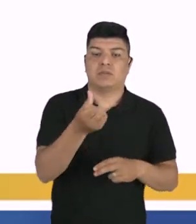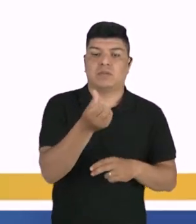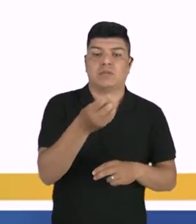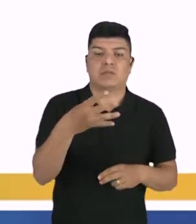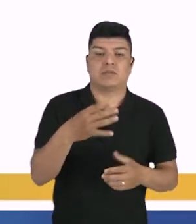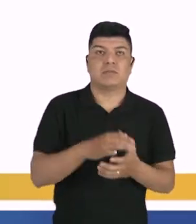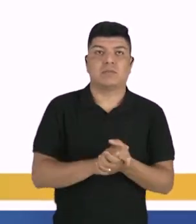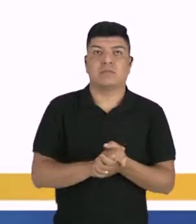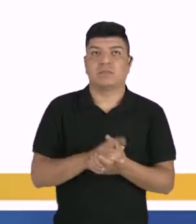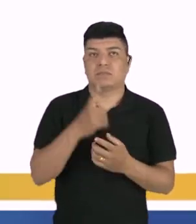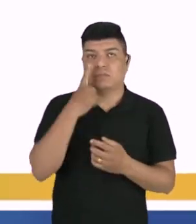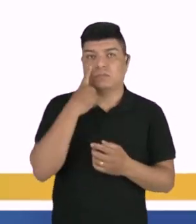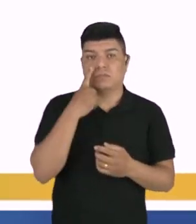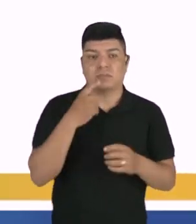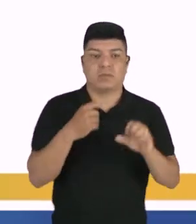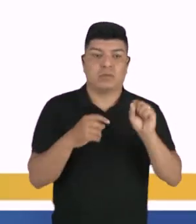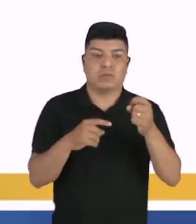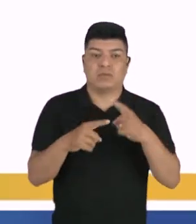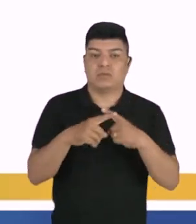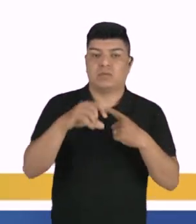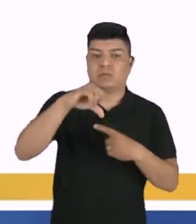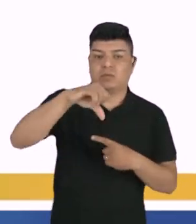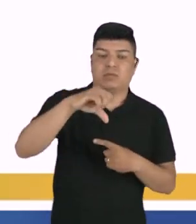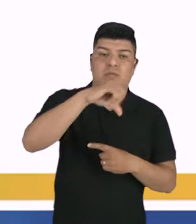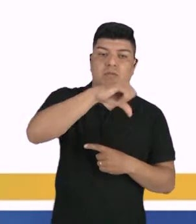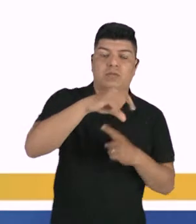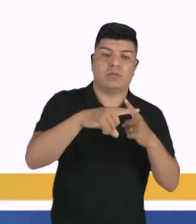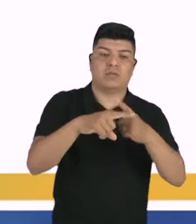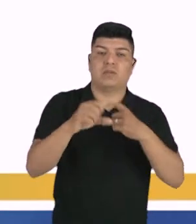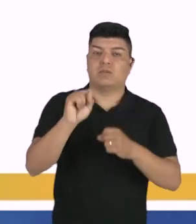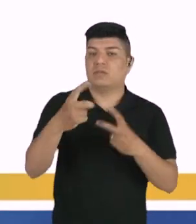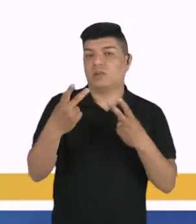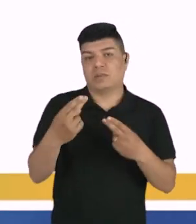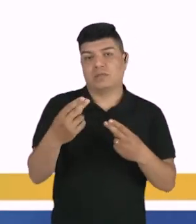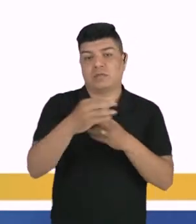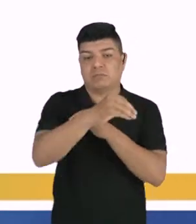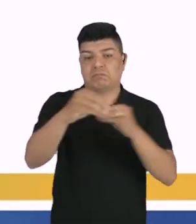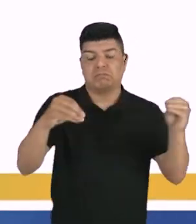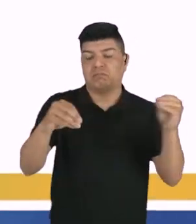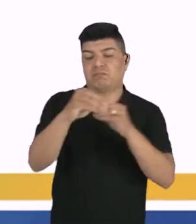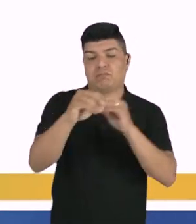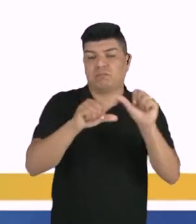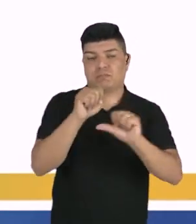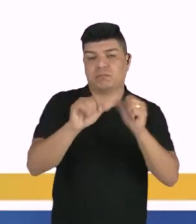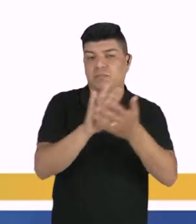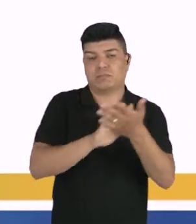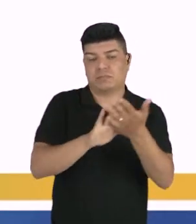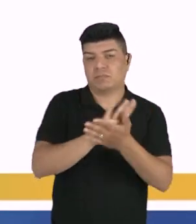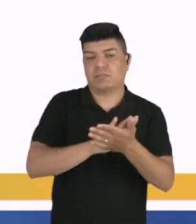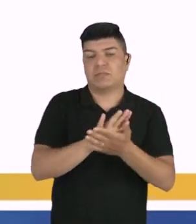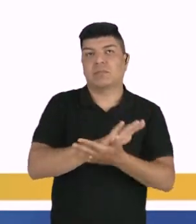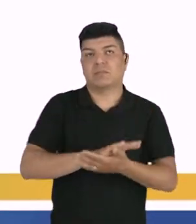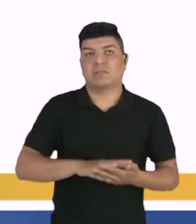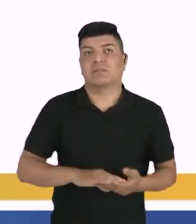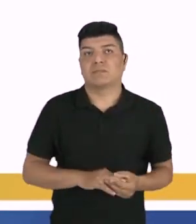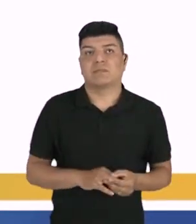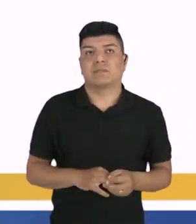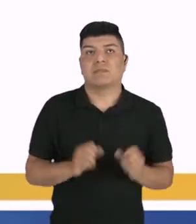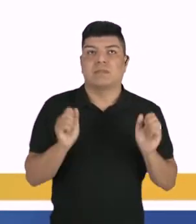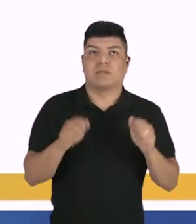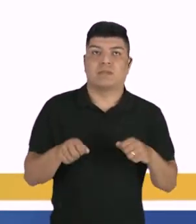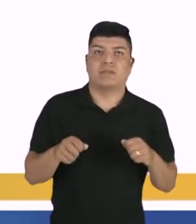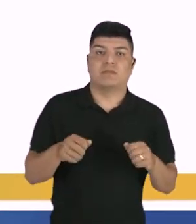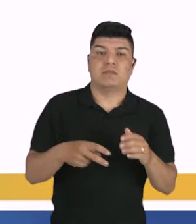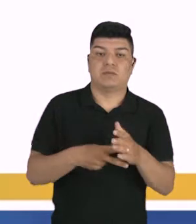Agora repare que 8 vezes 9 e 9 vezes 8 é a mesma coisa, porque a ordem dos fatores não altera o produto. Então eu posso